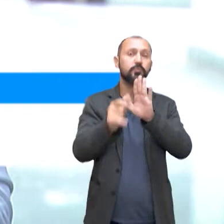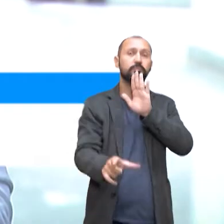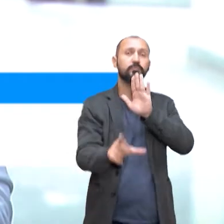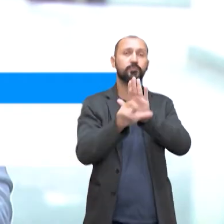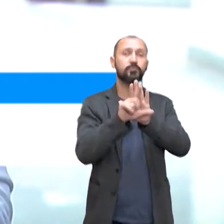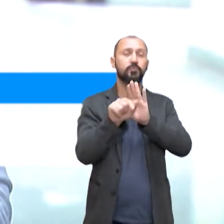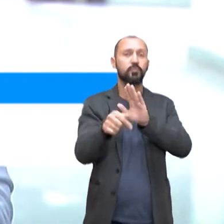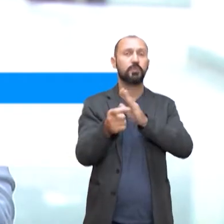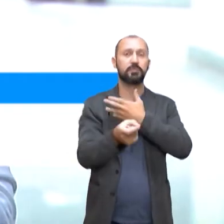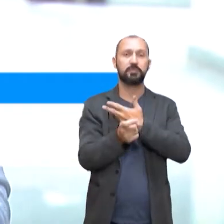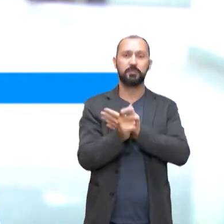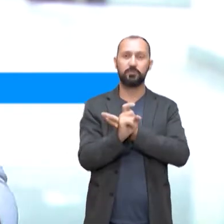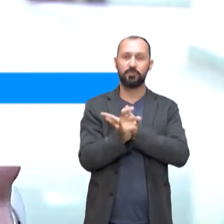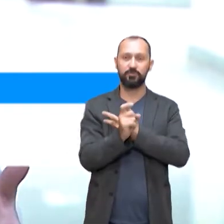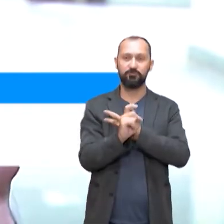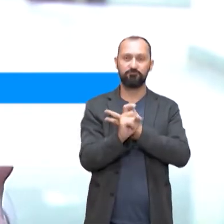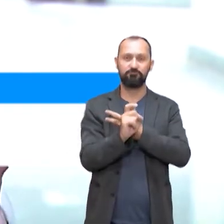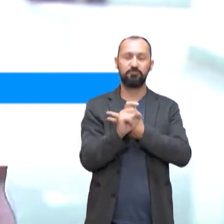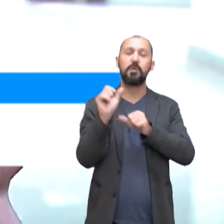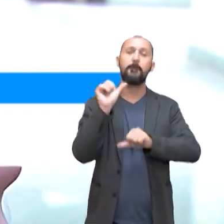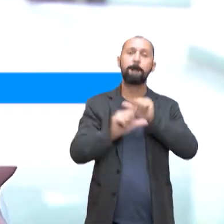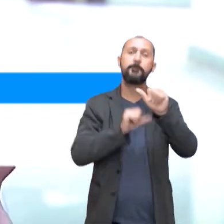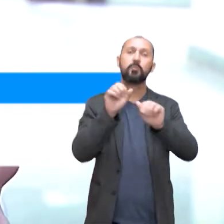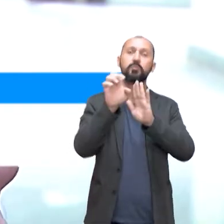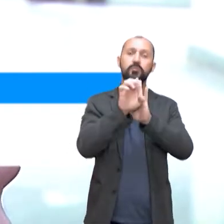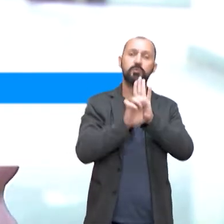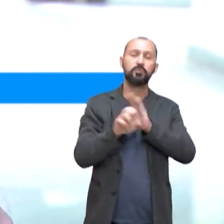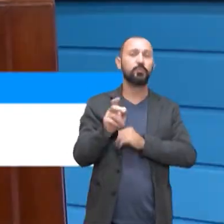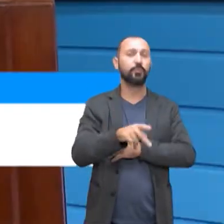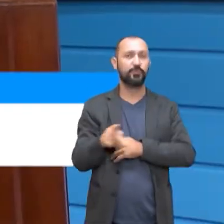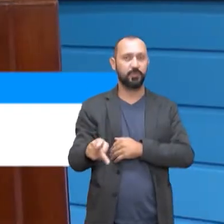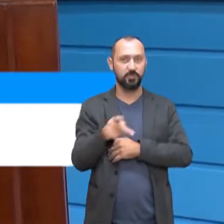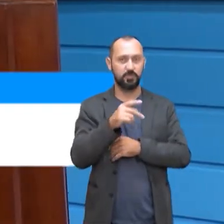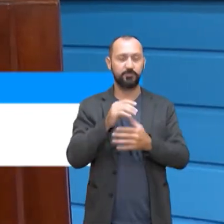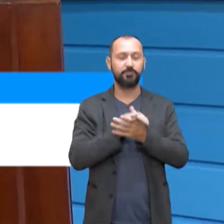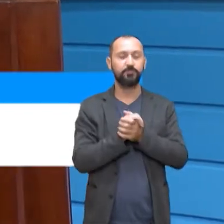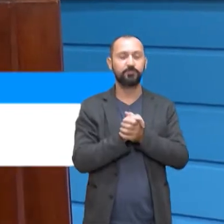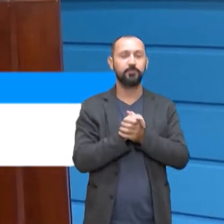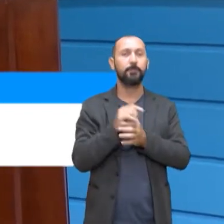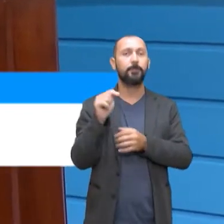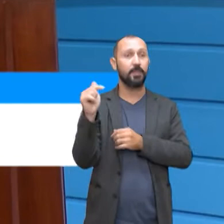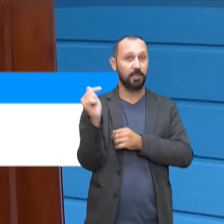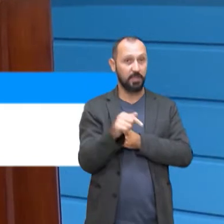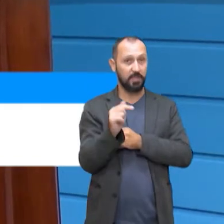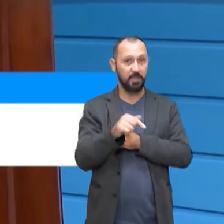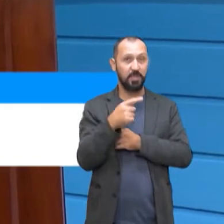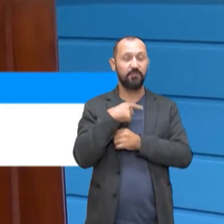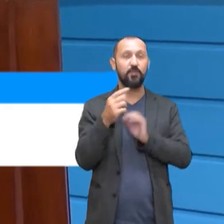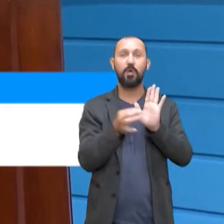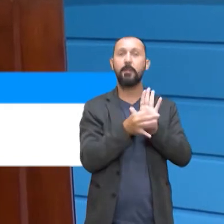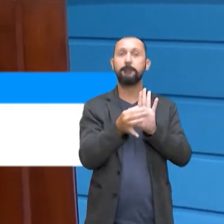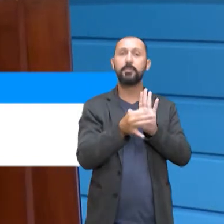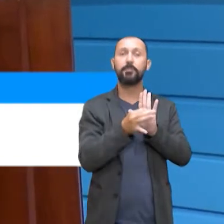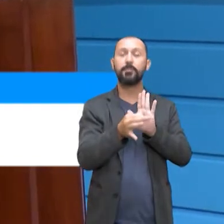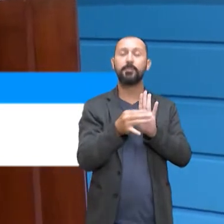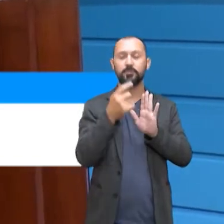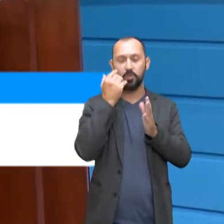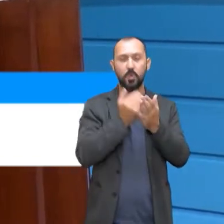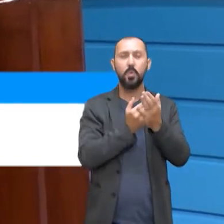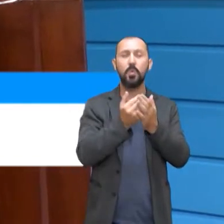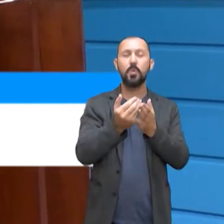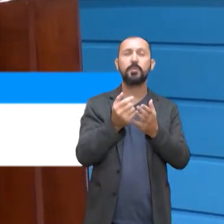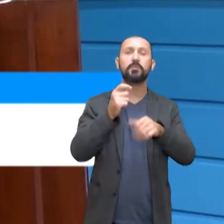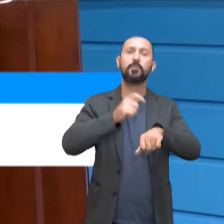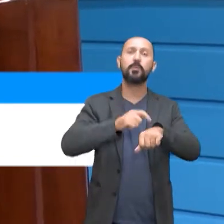do Poder Executivo, que altera o Estatuto dos Professores. Segundo o parlamentar, a proposta abre brecha